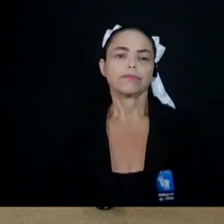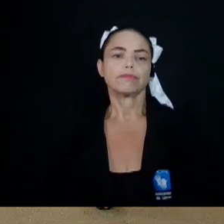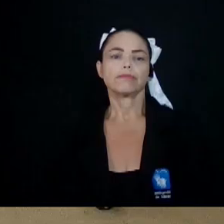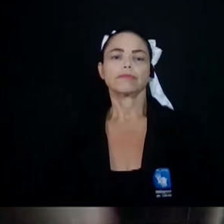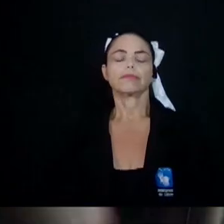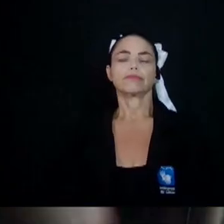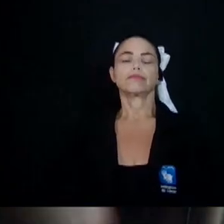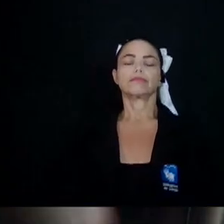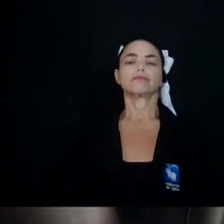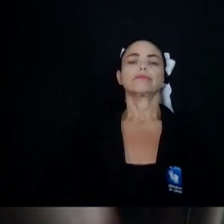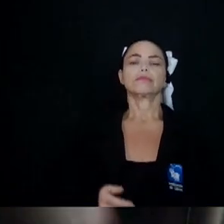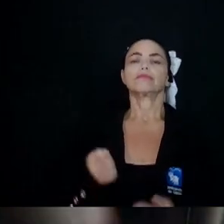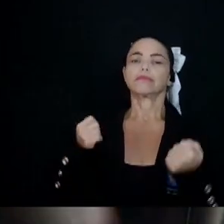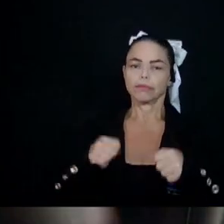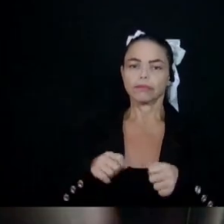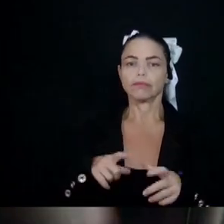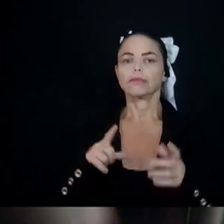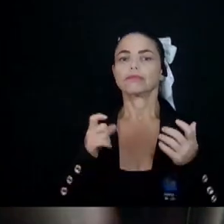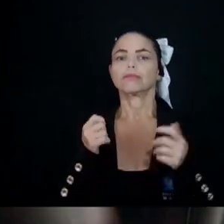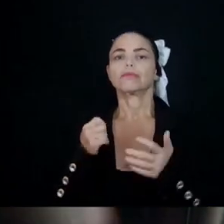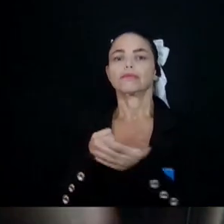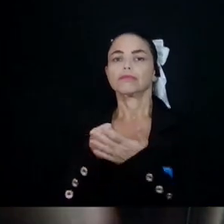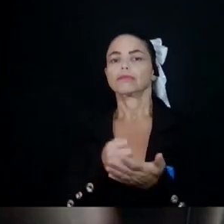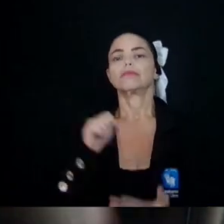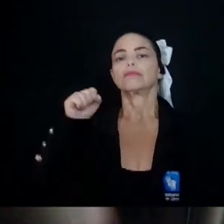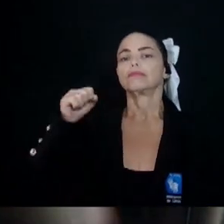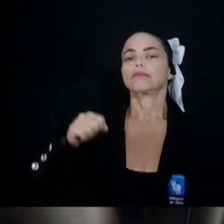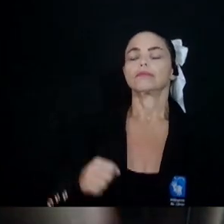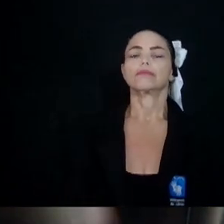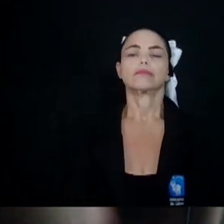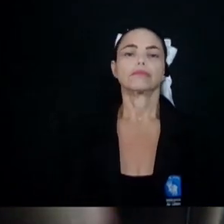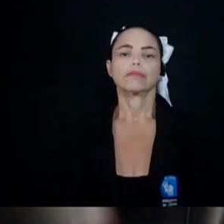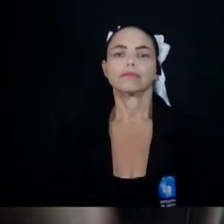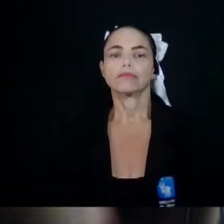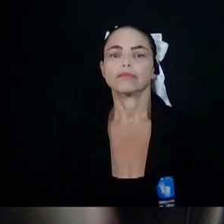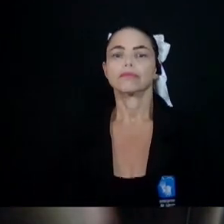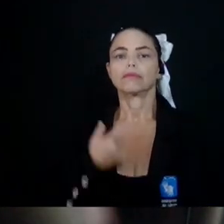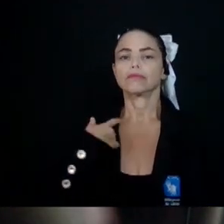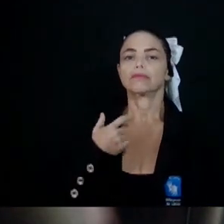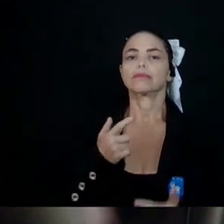A lei ela pode ajudar sim, tanto porque chegou, né, nesse